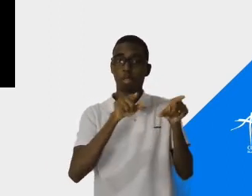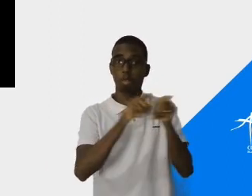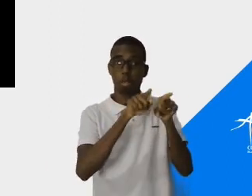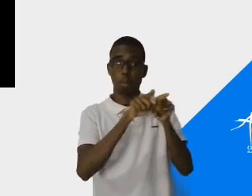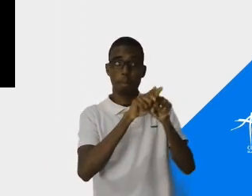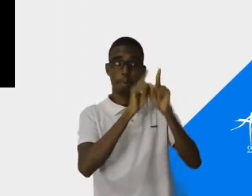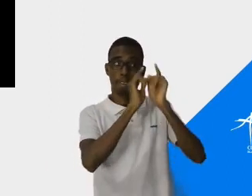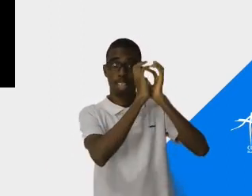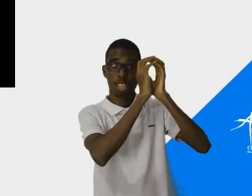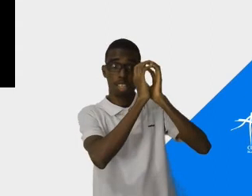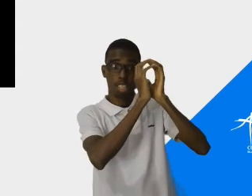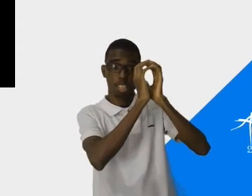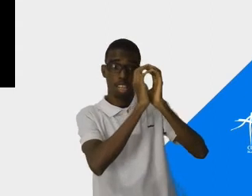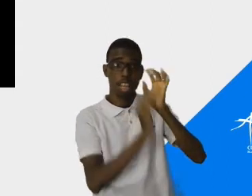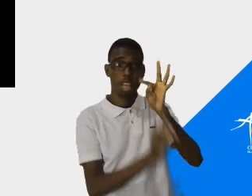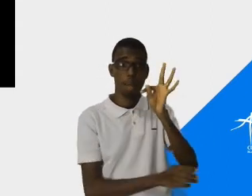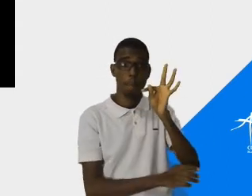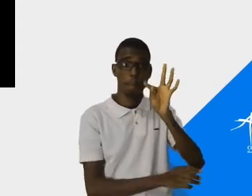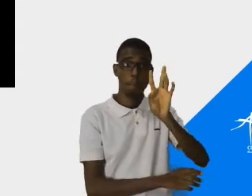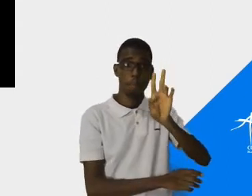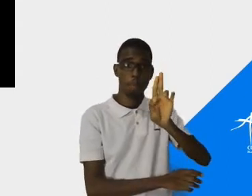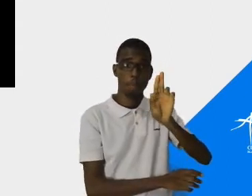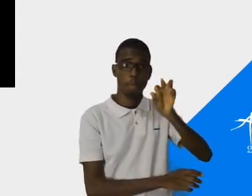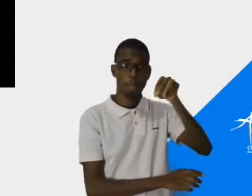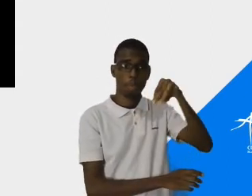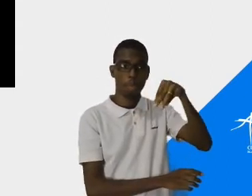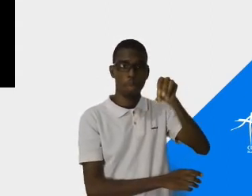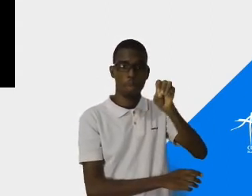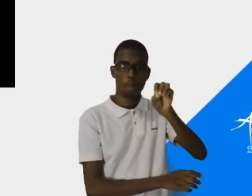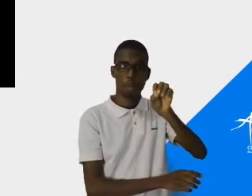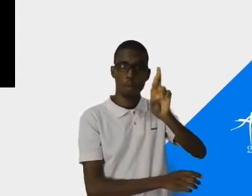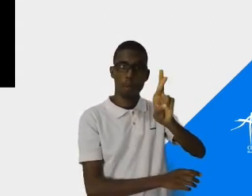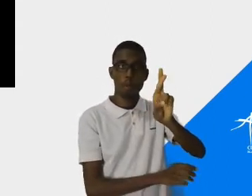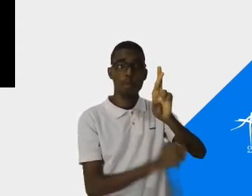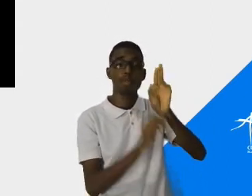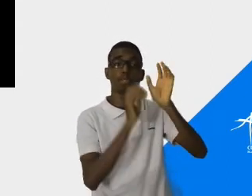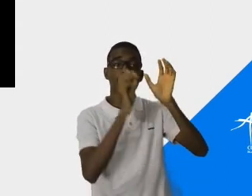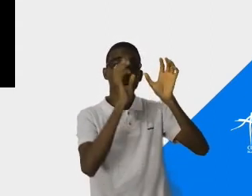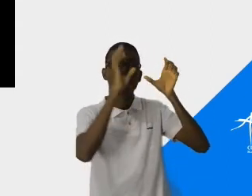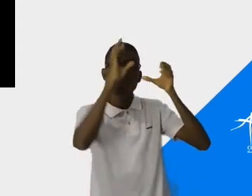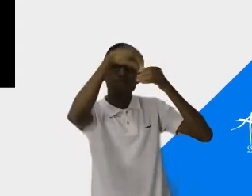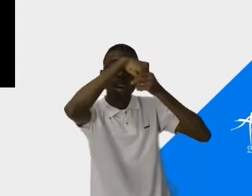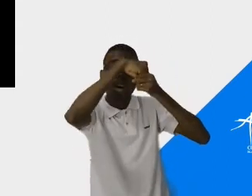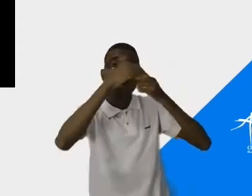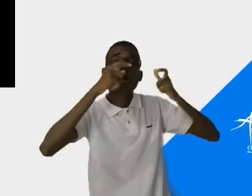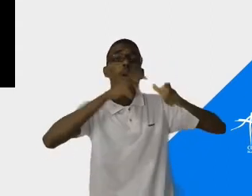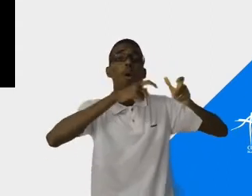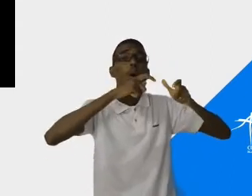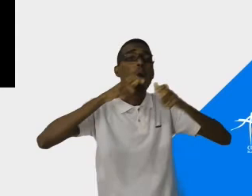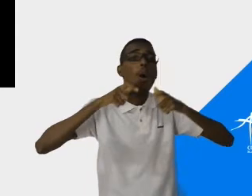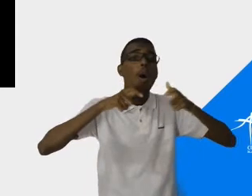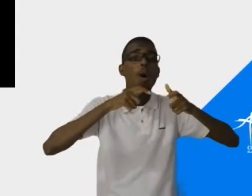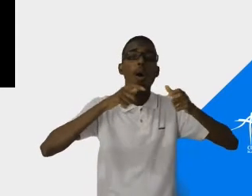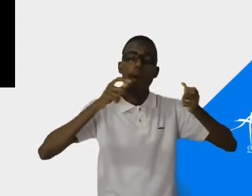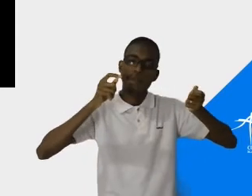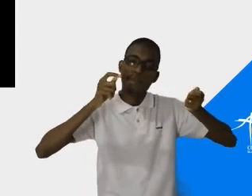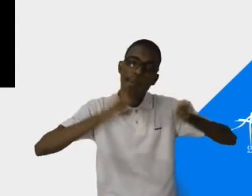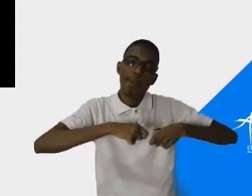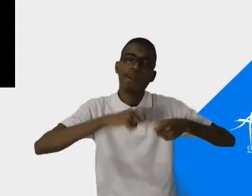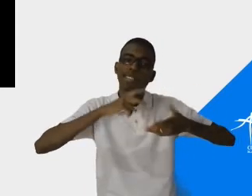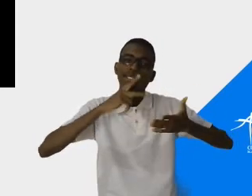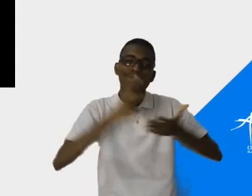eles, por si só, dependendo da localização, eles podem gerar um prejuízo